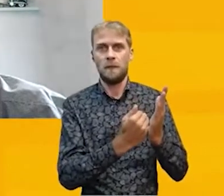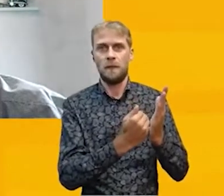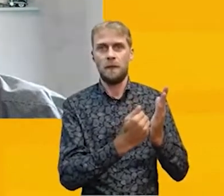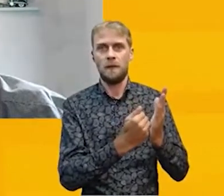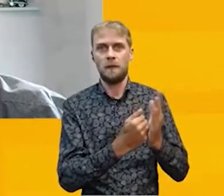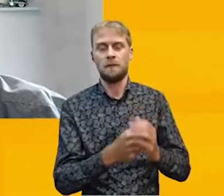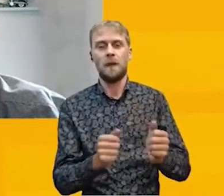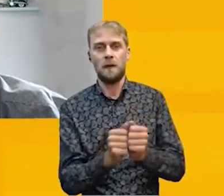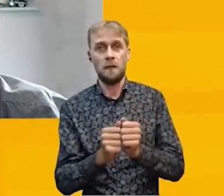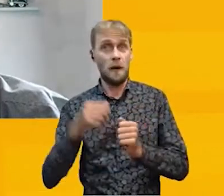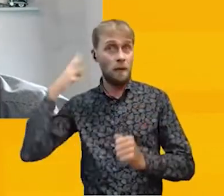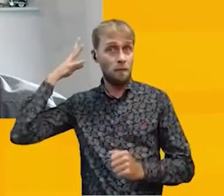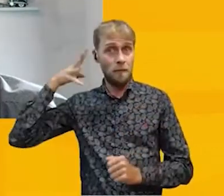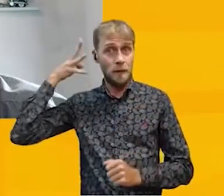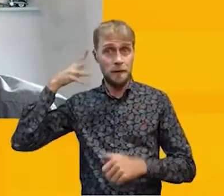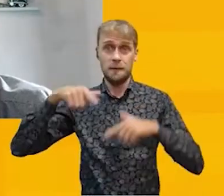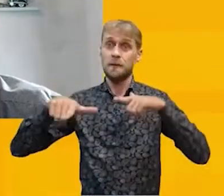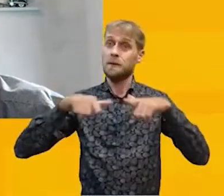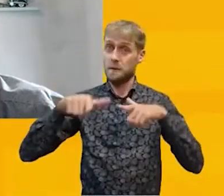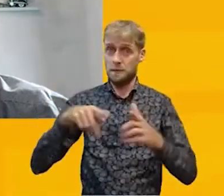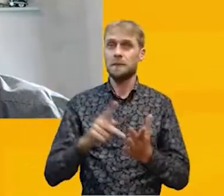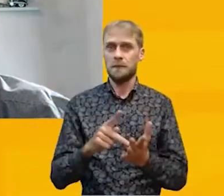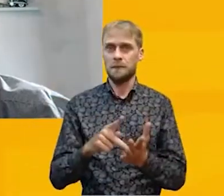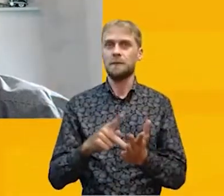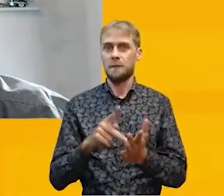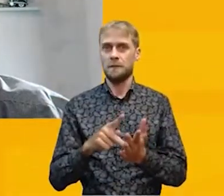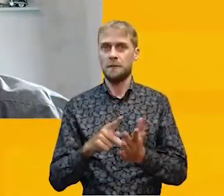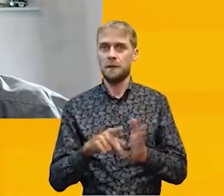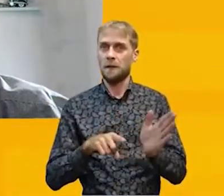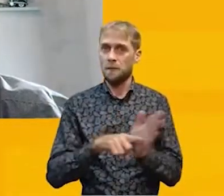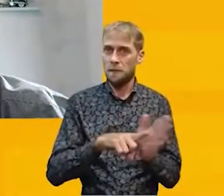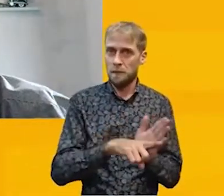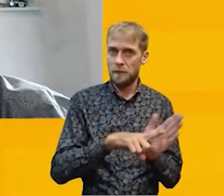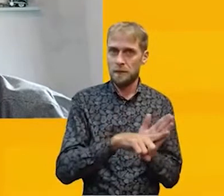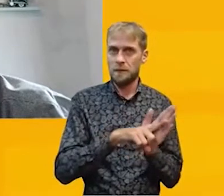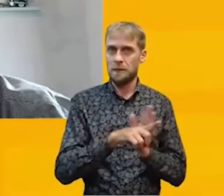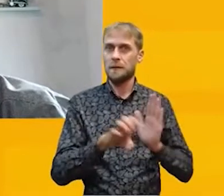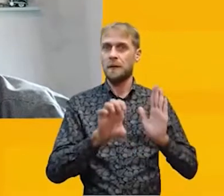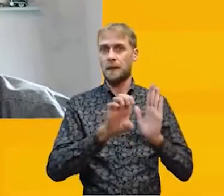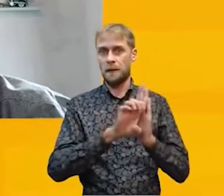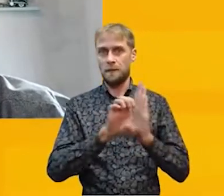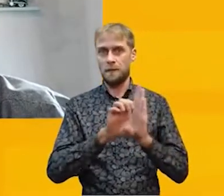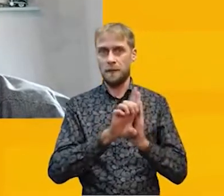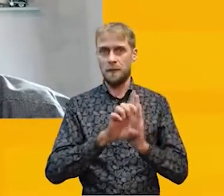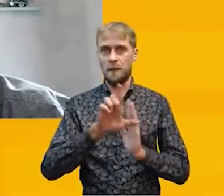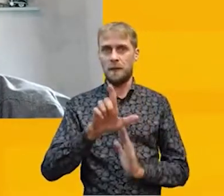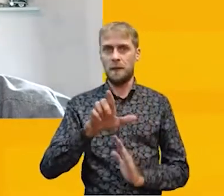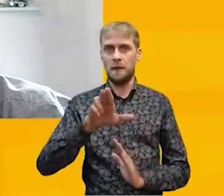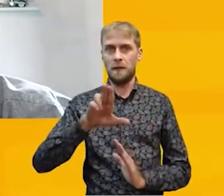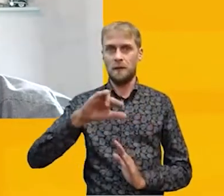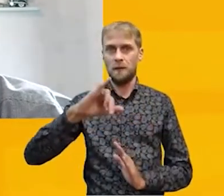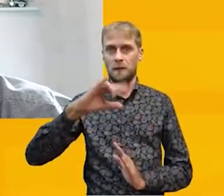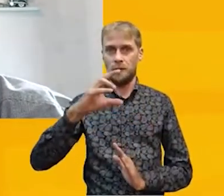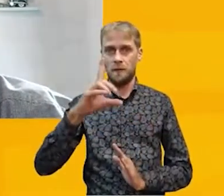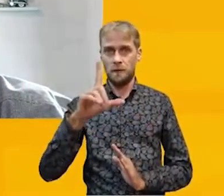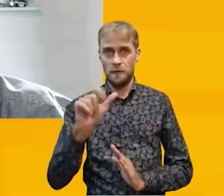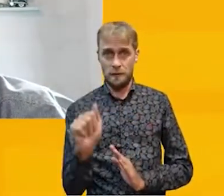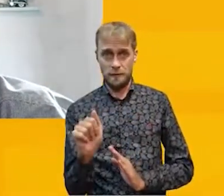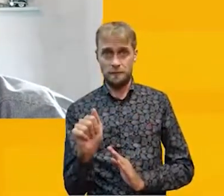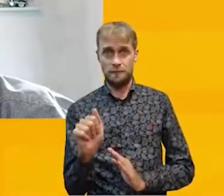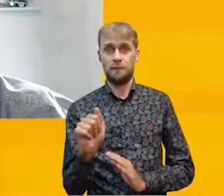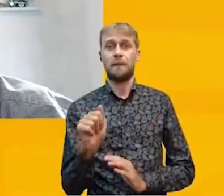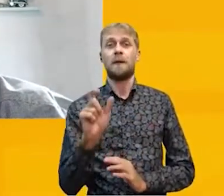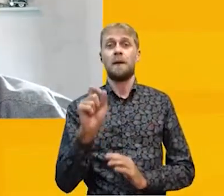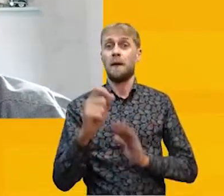com essa palestra e esse trabalho realizado pela pesquisadora da Embrapa, a Lucila, a doutora Lucila,